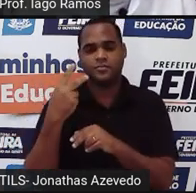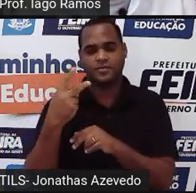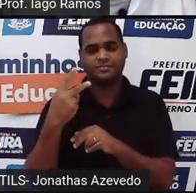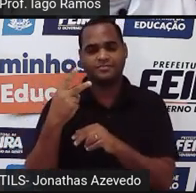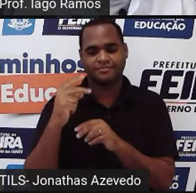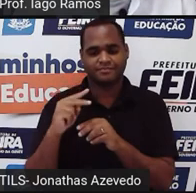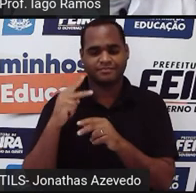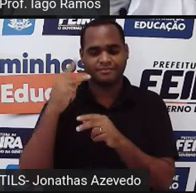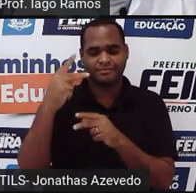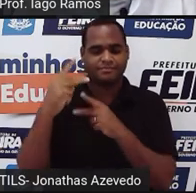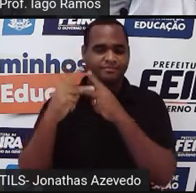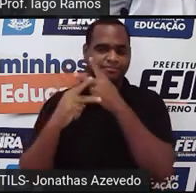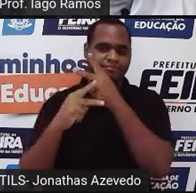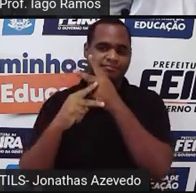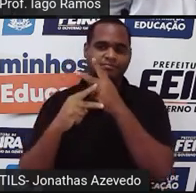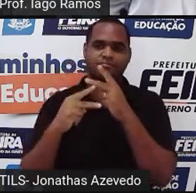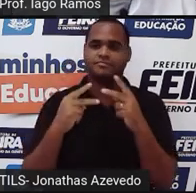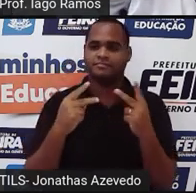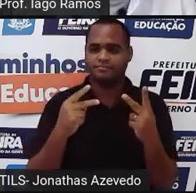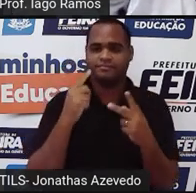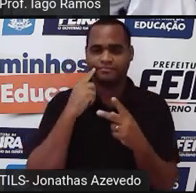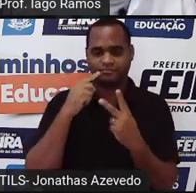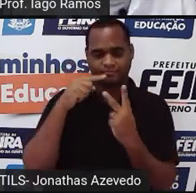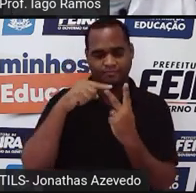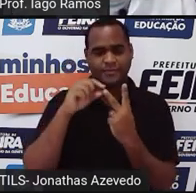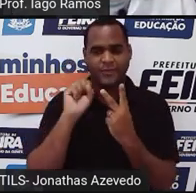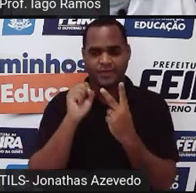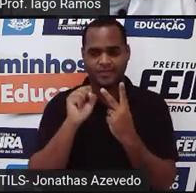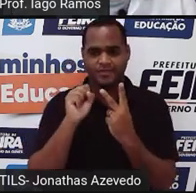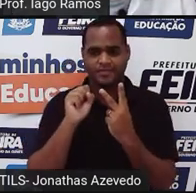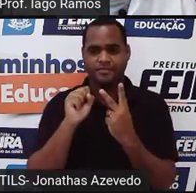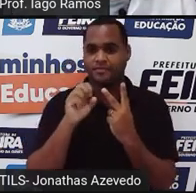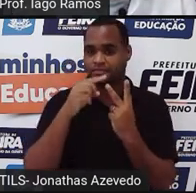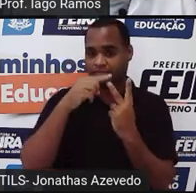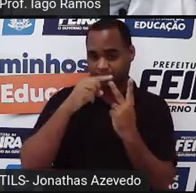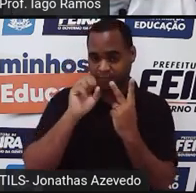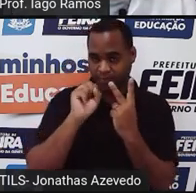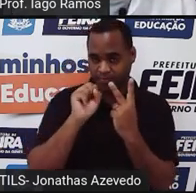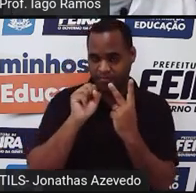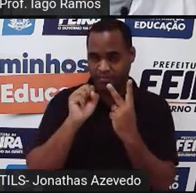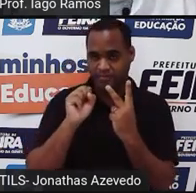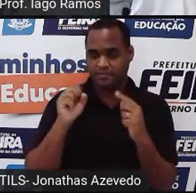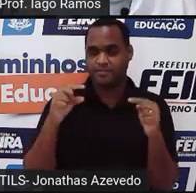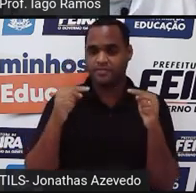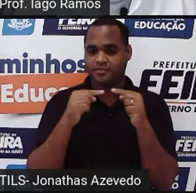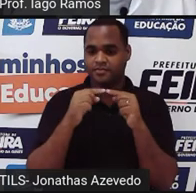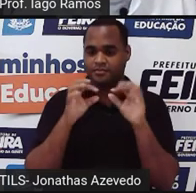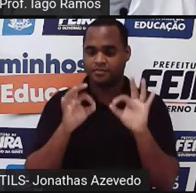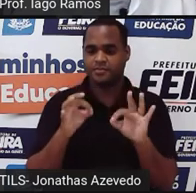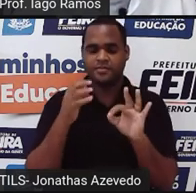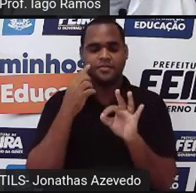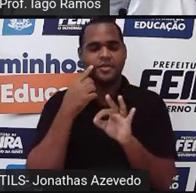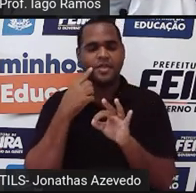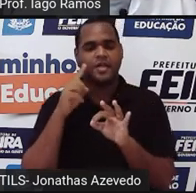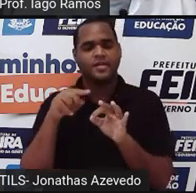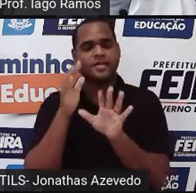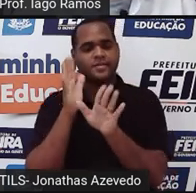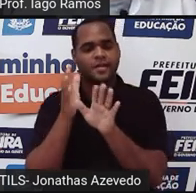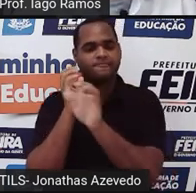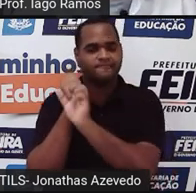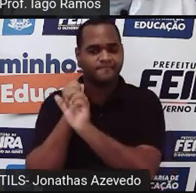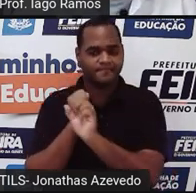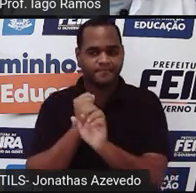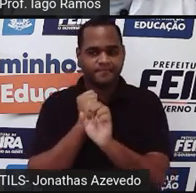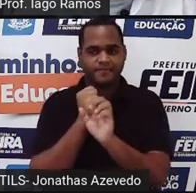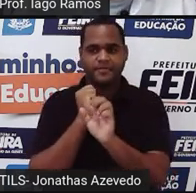tá os dois ao cubo é 8 Então por isso que o raio de oito aí de oito como a gente já até tinha calculado a gente